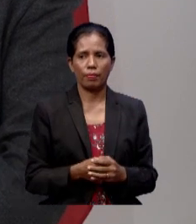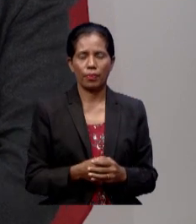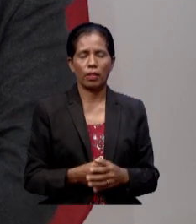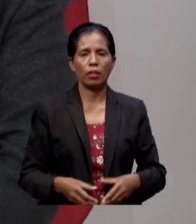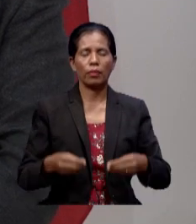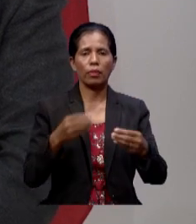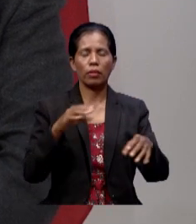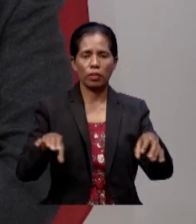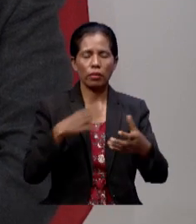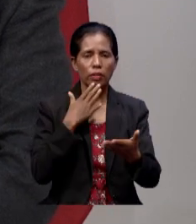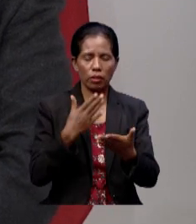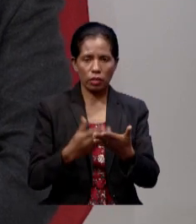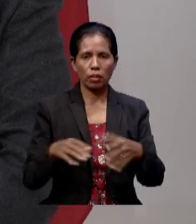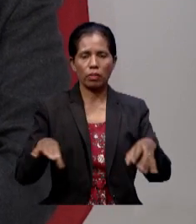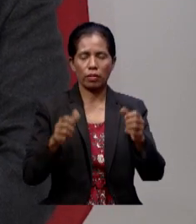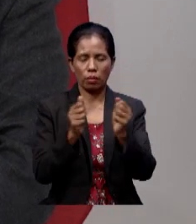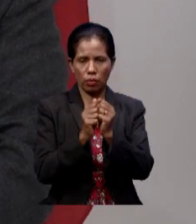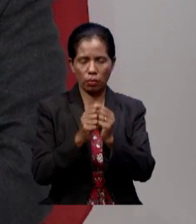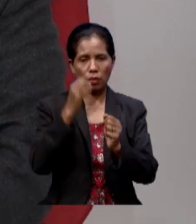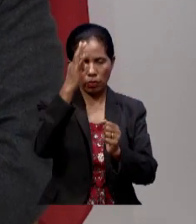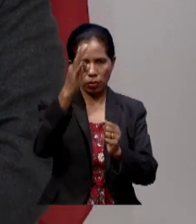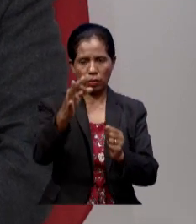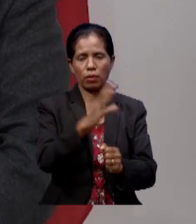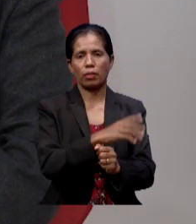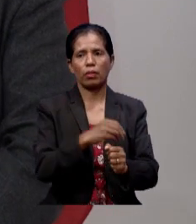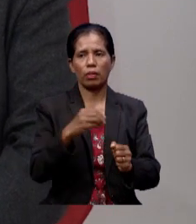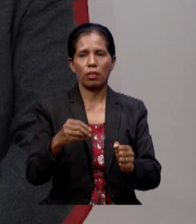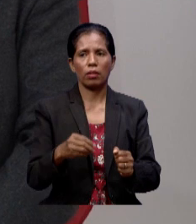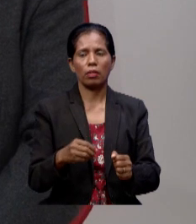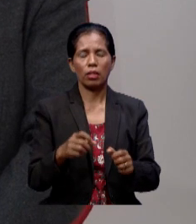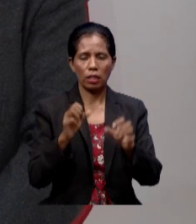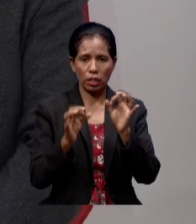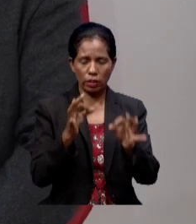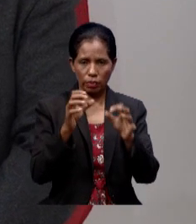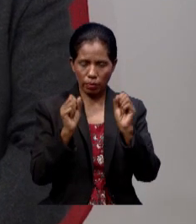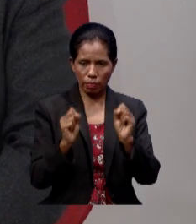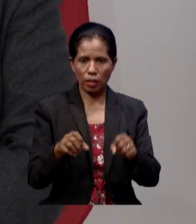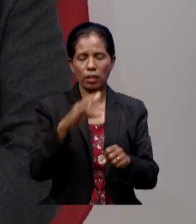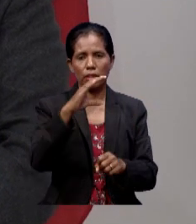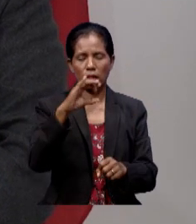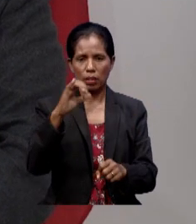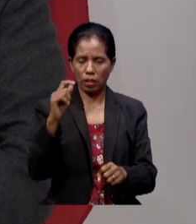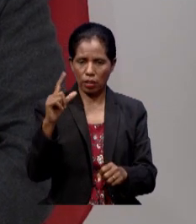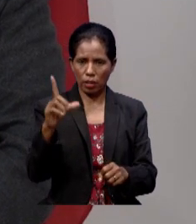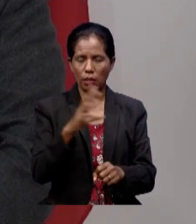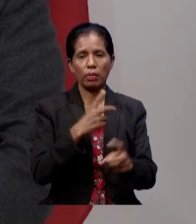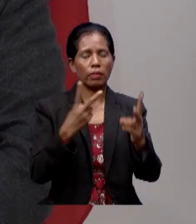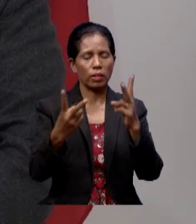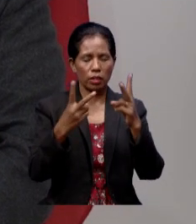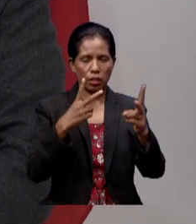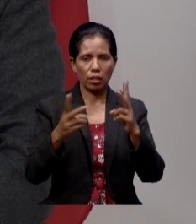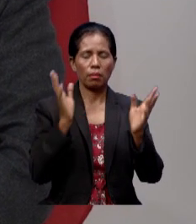progresso rumo ao futuro e serviço rumo ao futuro. Portanto, em seu mestre, justo é a cara que se vê na Câmara de Comércio, uma sala de visita para a Malásia. Vamos à Câmara